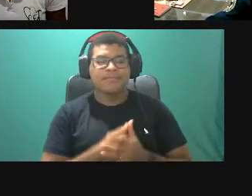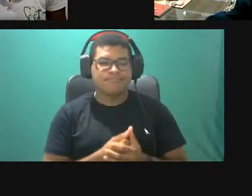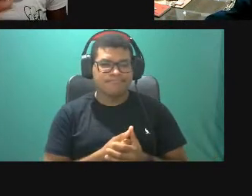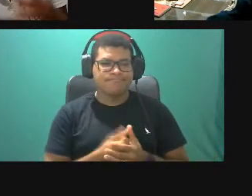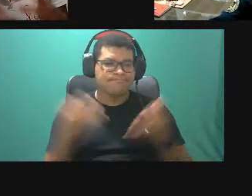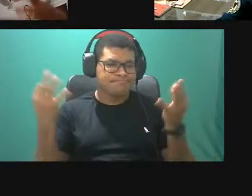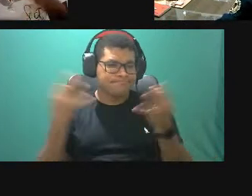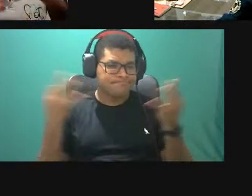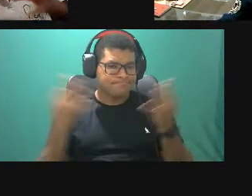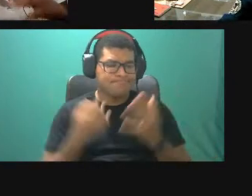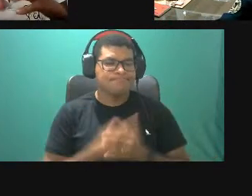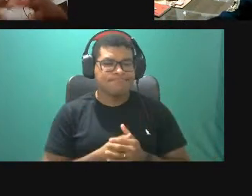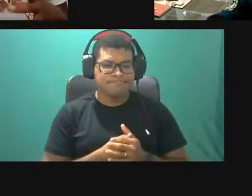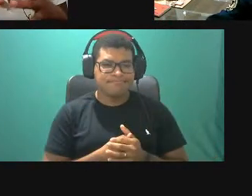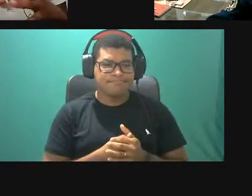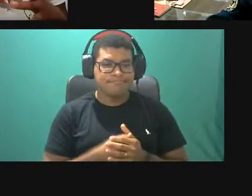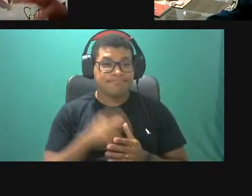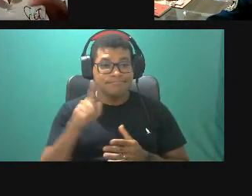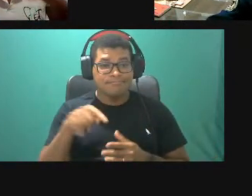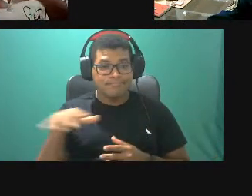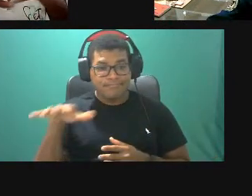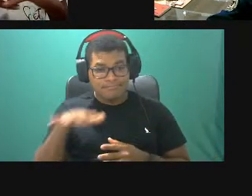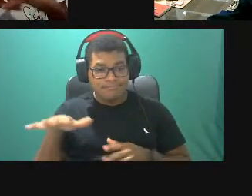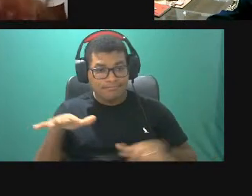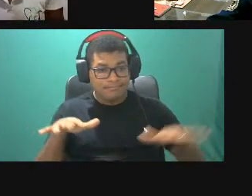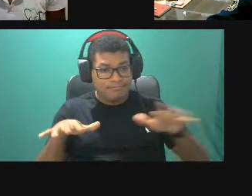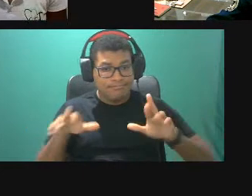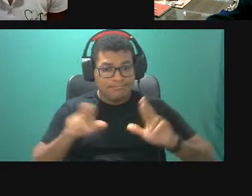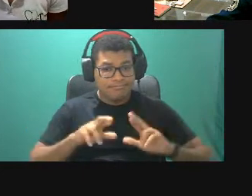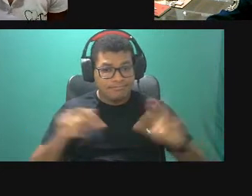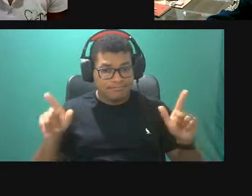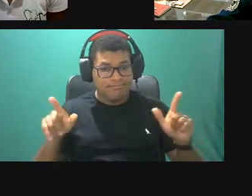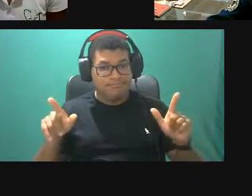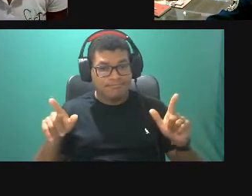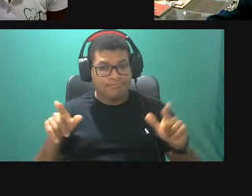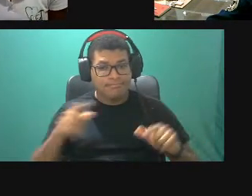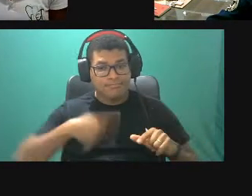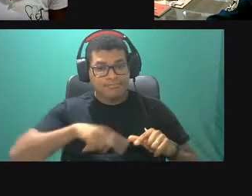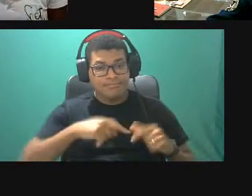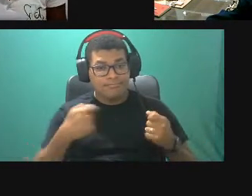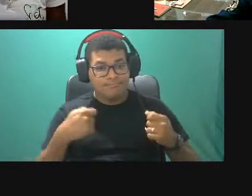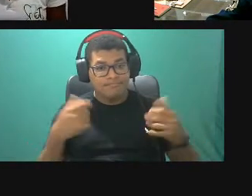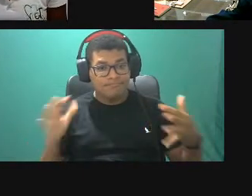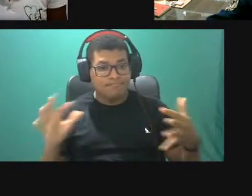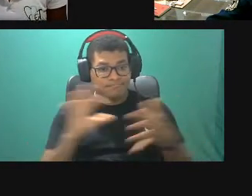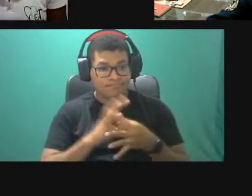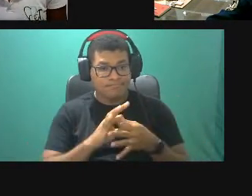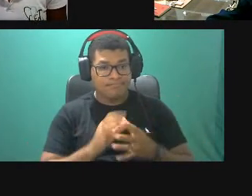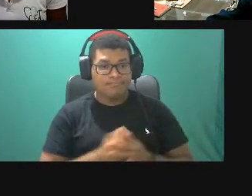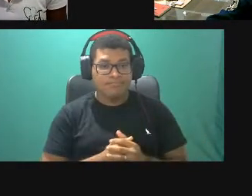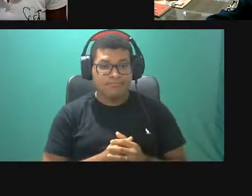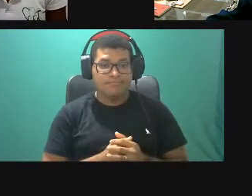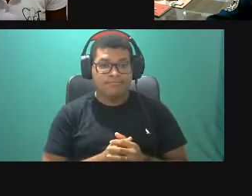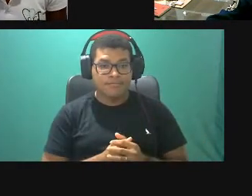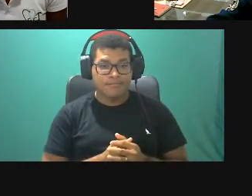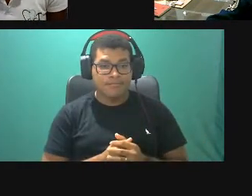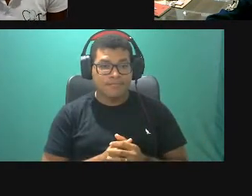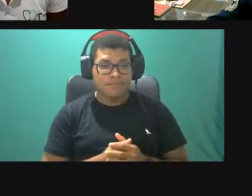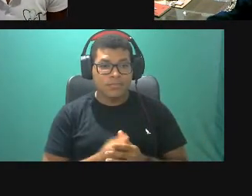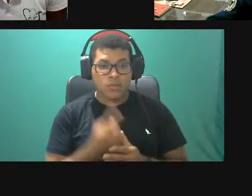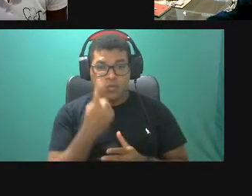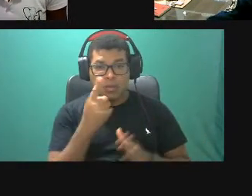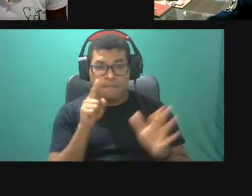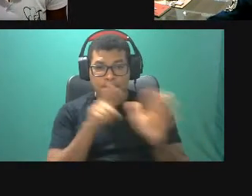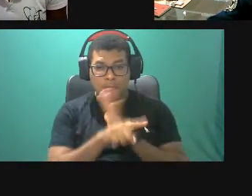Perfeito, perfeito. São, né, são campos diferentes, né, que precisam de estar integrados. Então, só mais uma perguntinha,